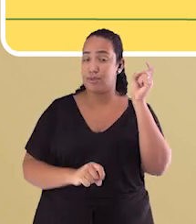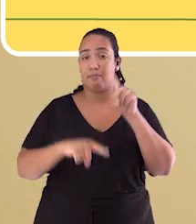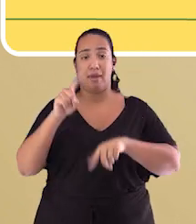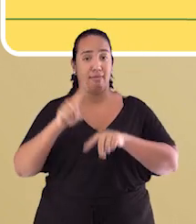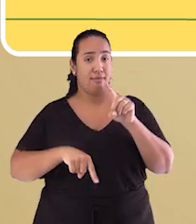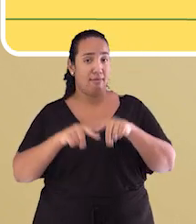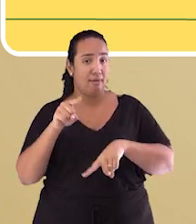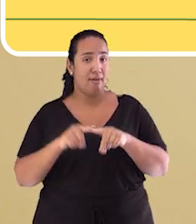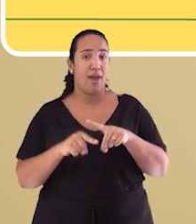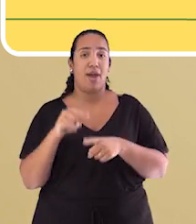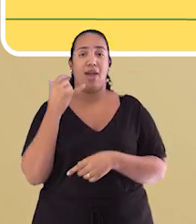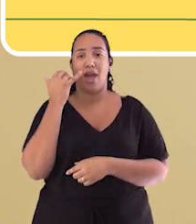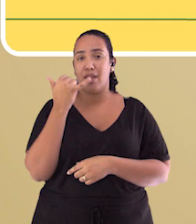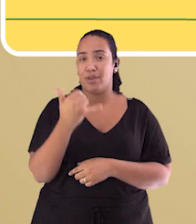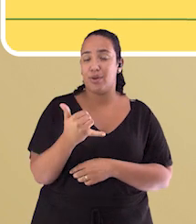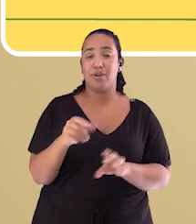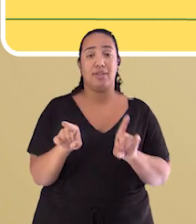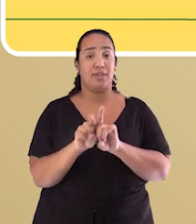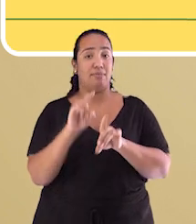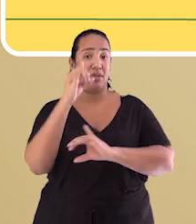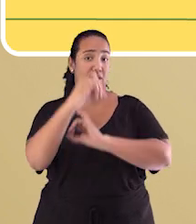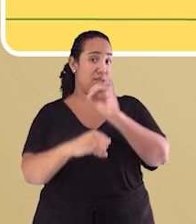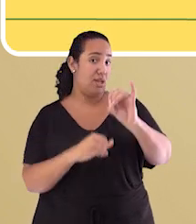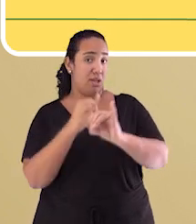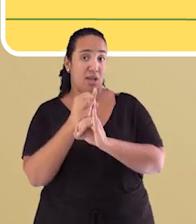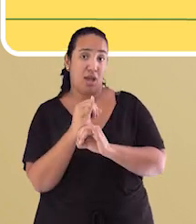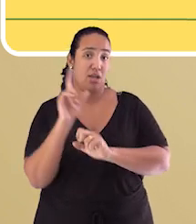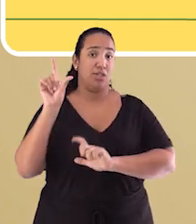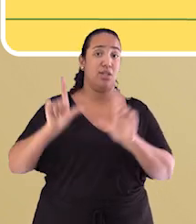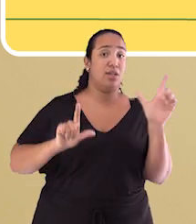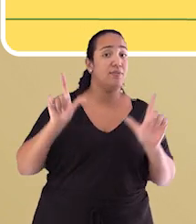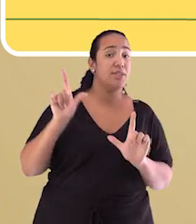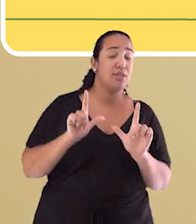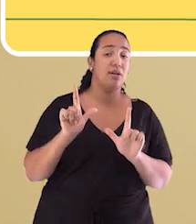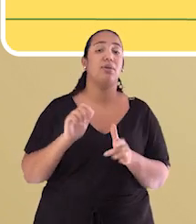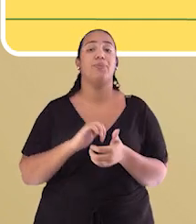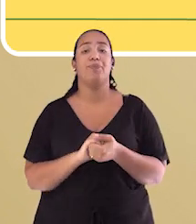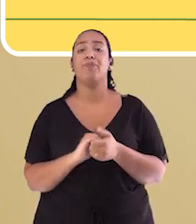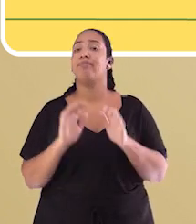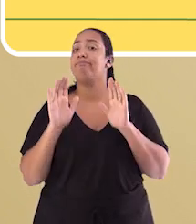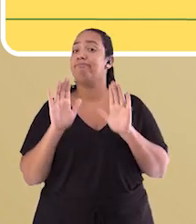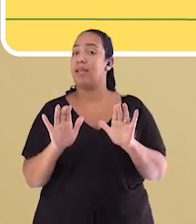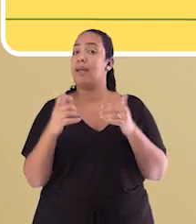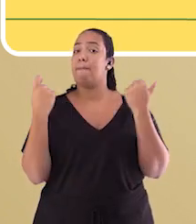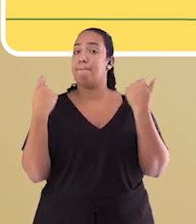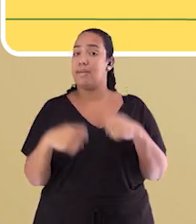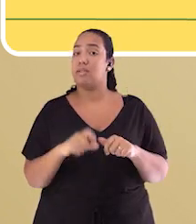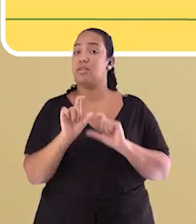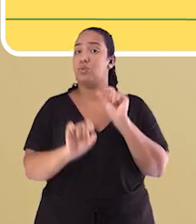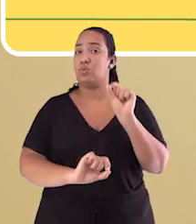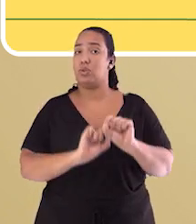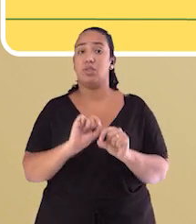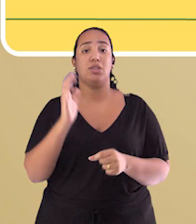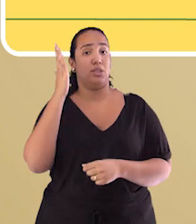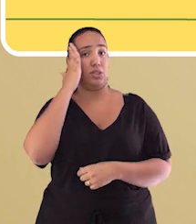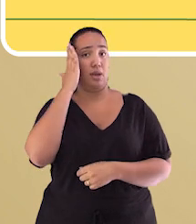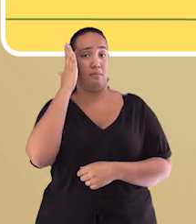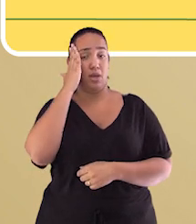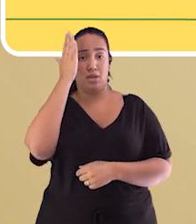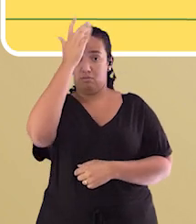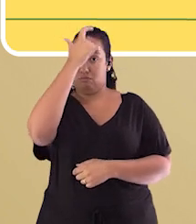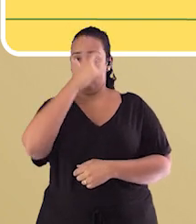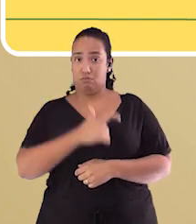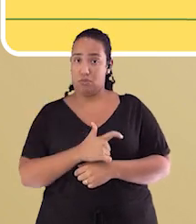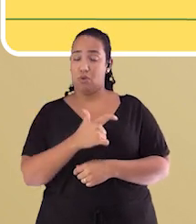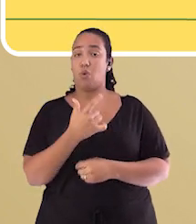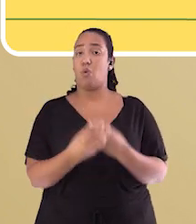produtos eletrônicos, o sinal de internet, de TV. Mas deve haver uma postura correta como